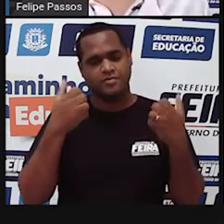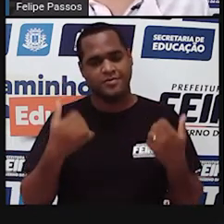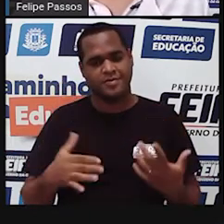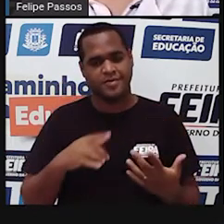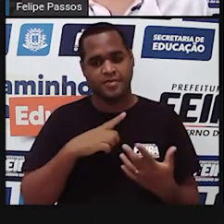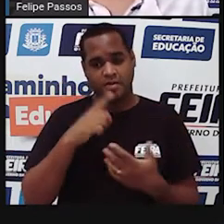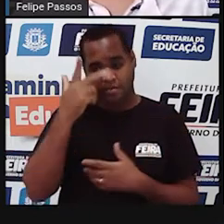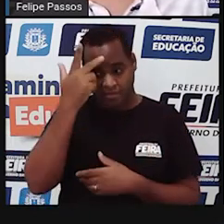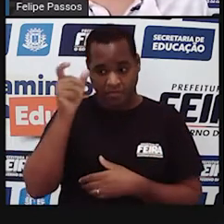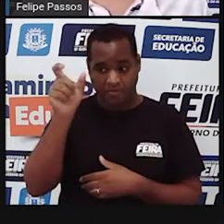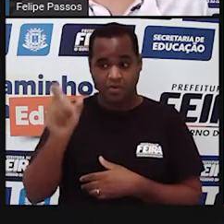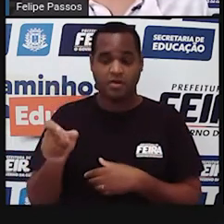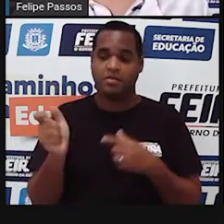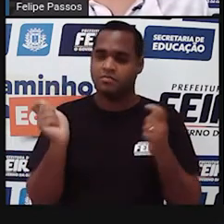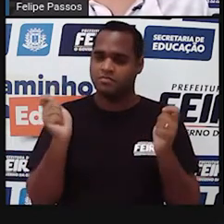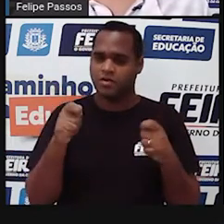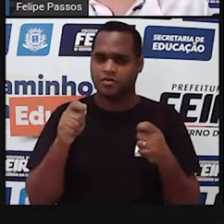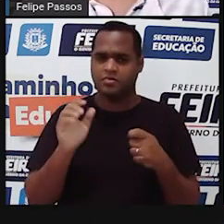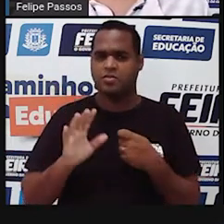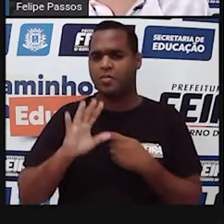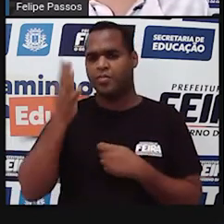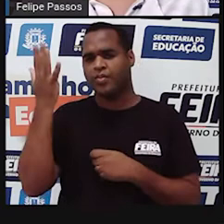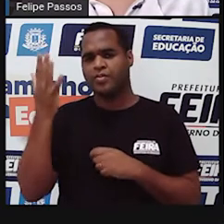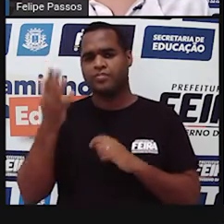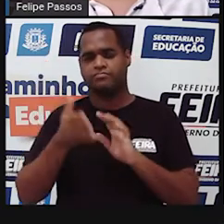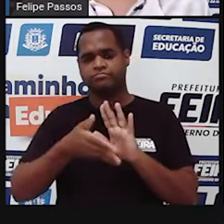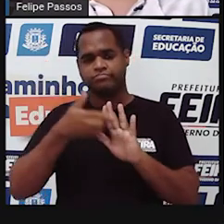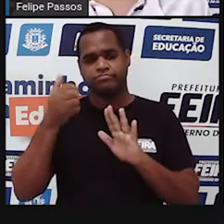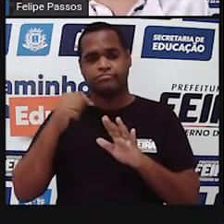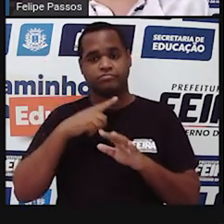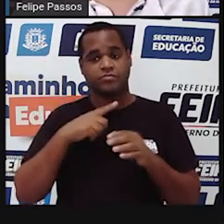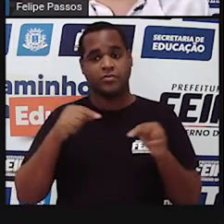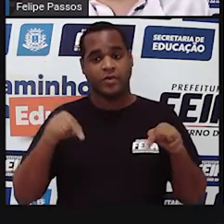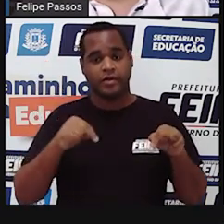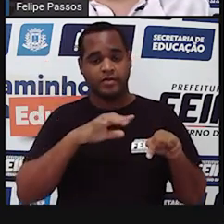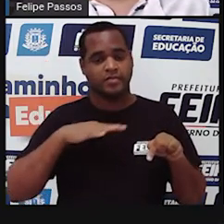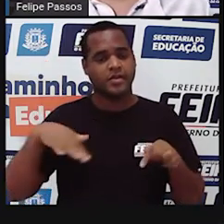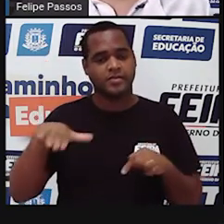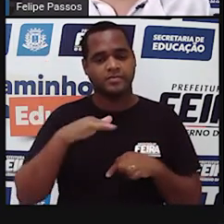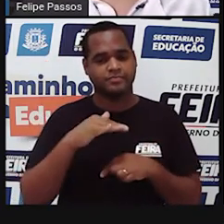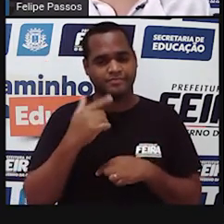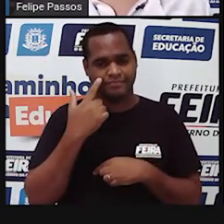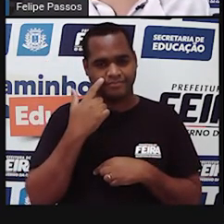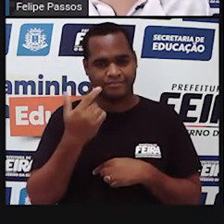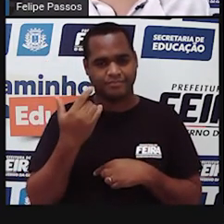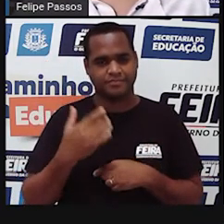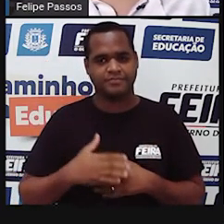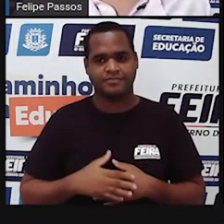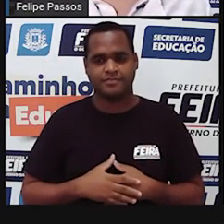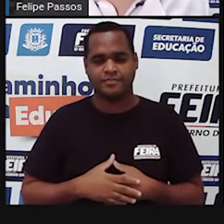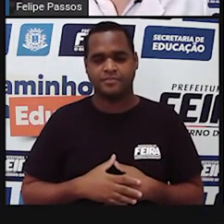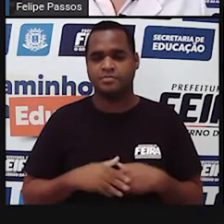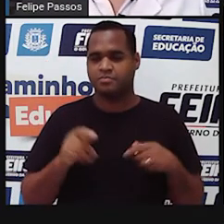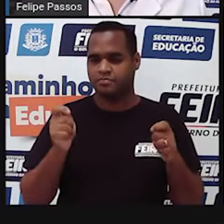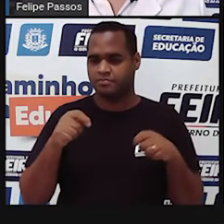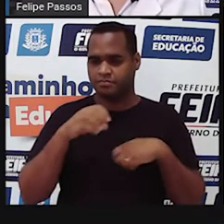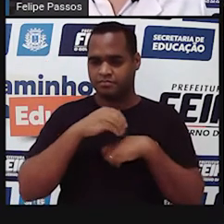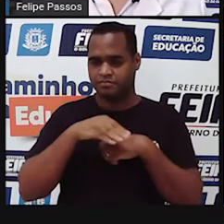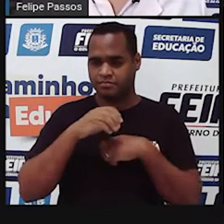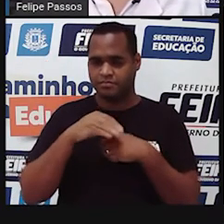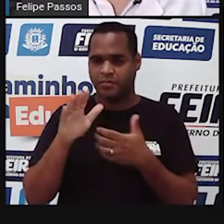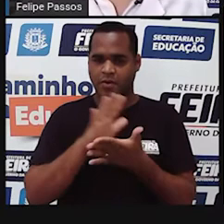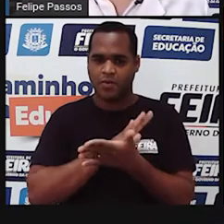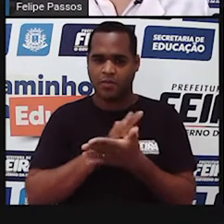ser excluída de algum ambiente, de algum espaço? Bora ver? Trouxe aqui algumas possibilidades, não